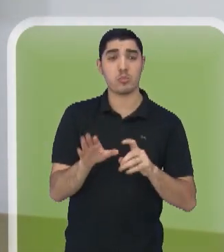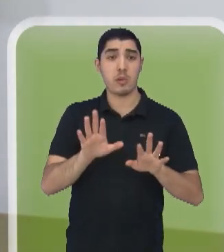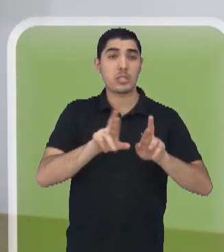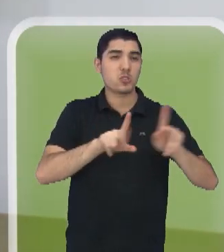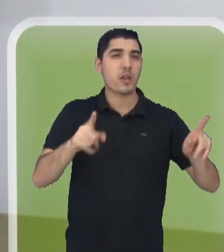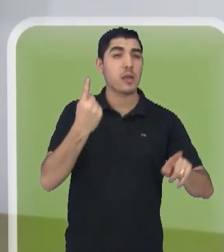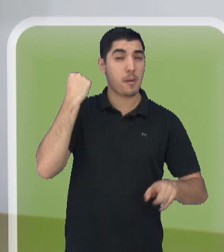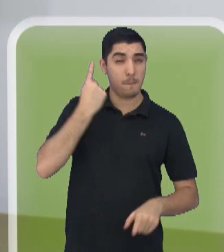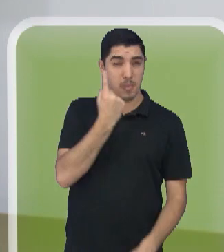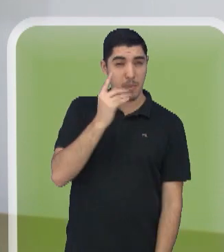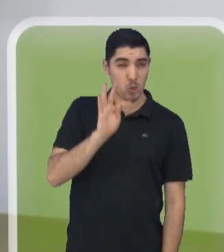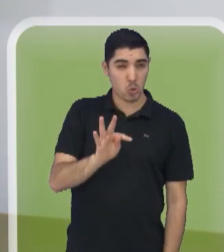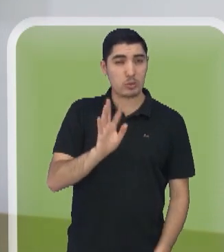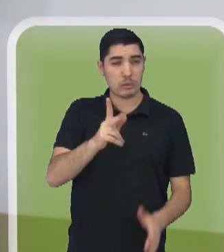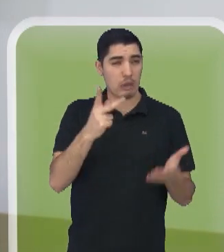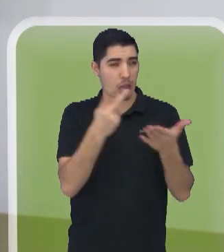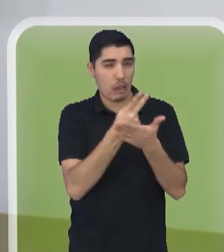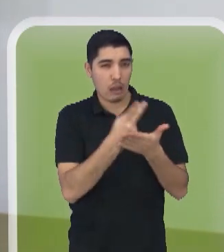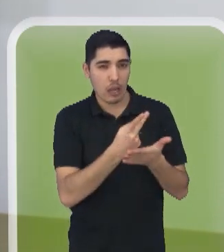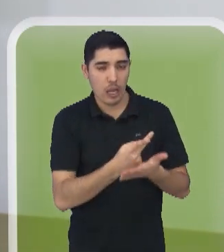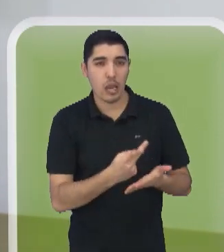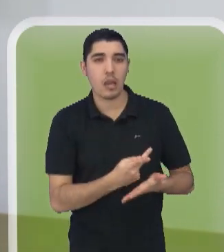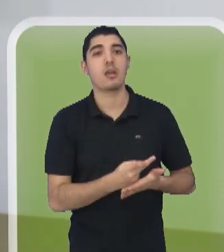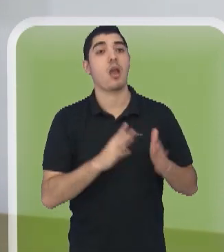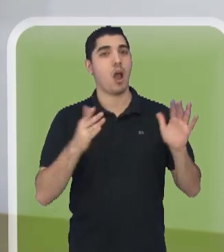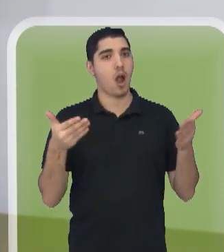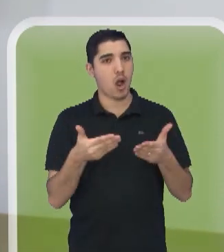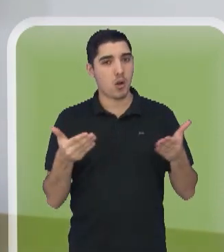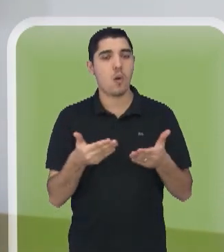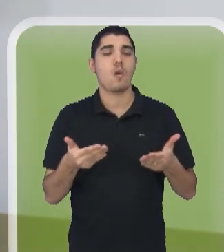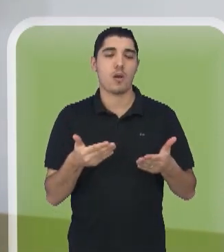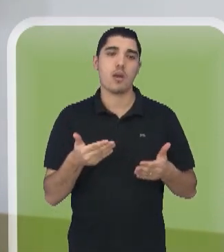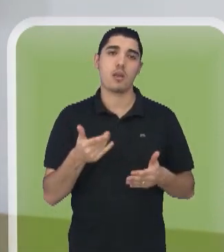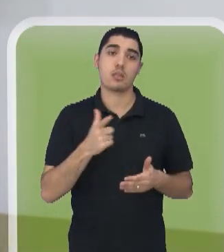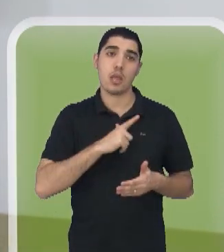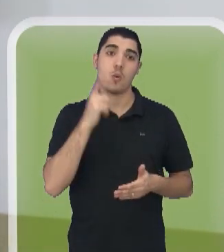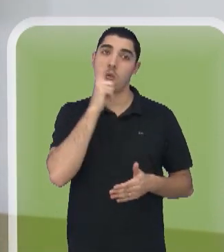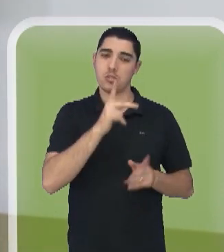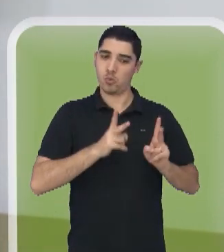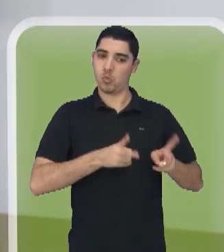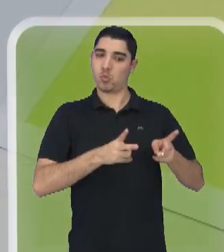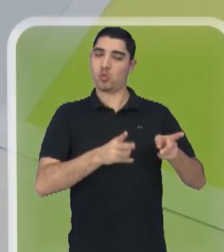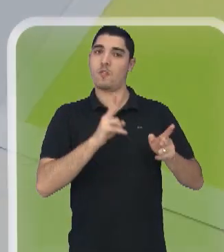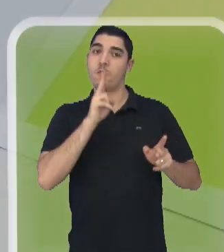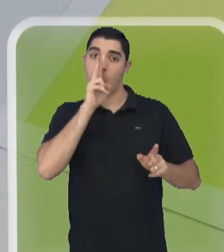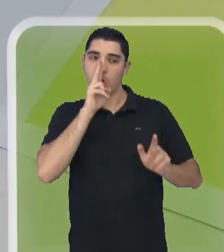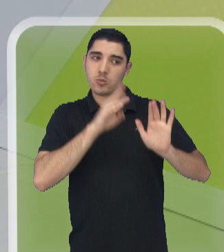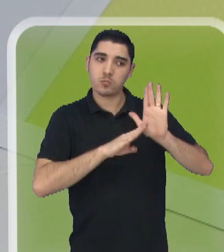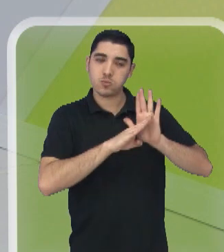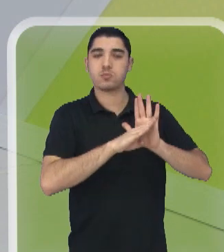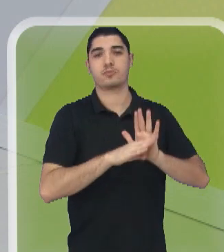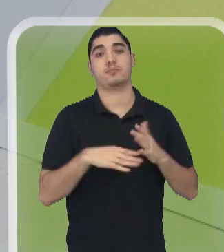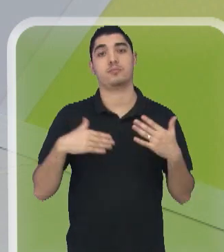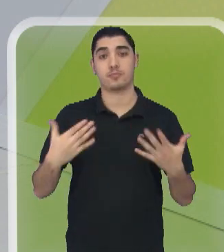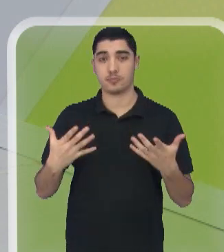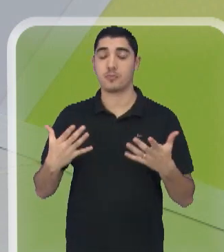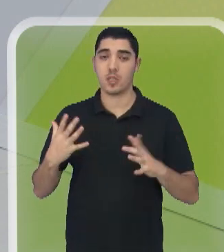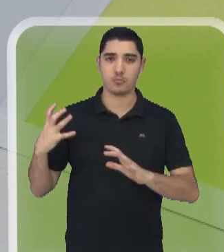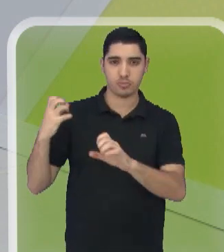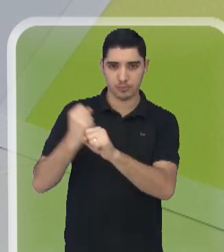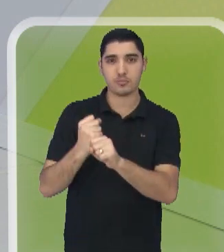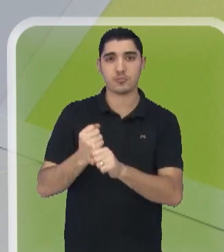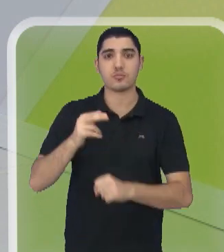erros, acertos, não foi uma coisa constante, né? Agora tem sido mais constante. Para a gente fechar os números do basquete da